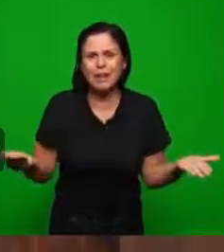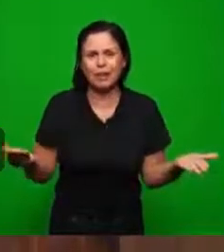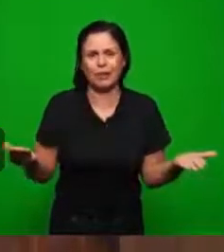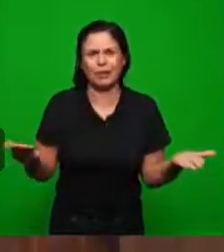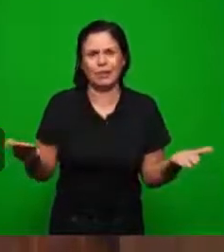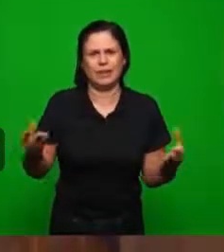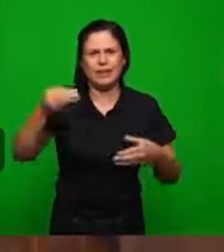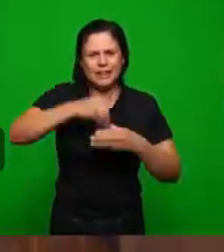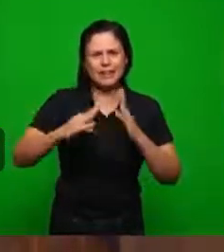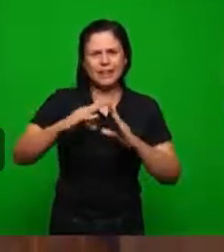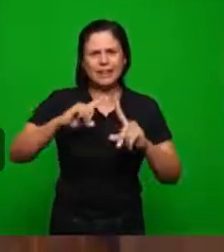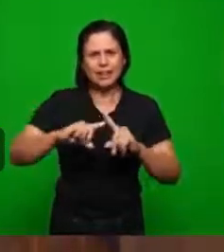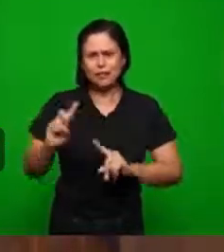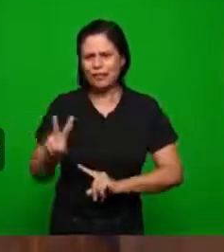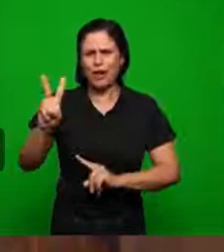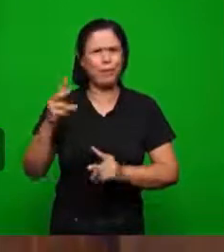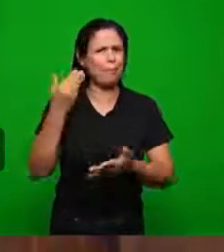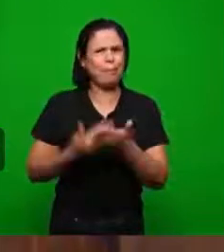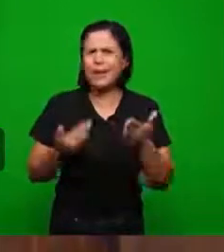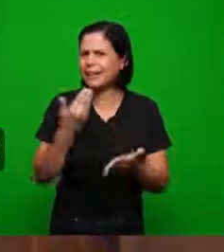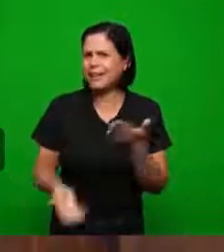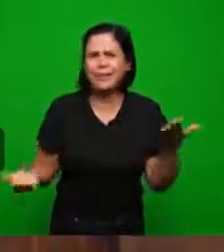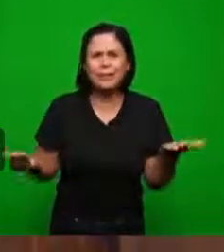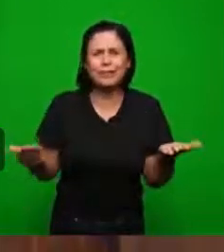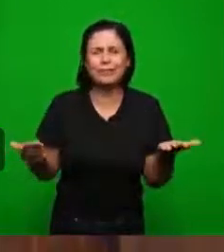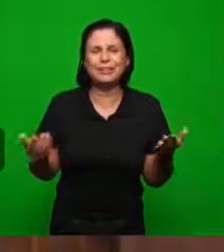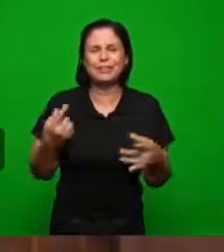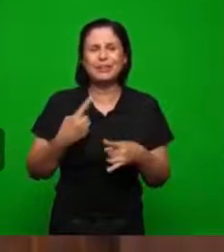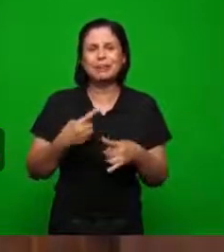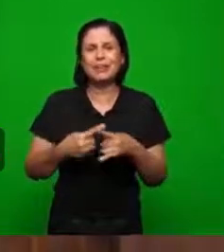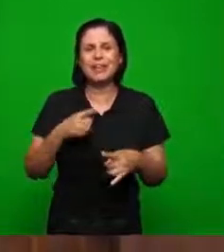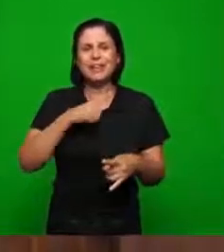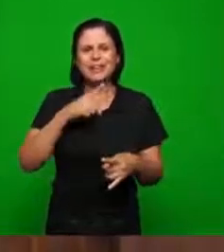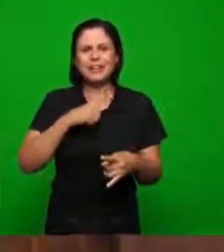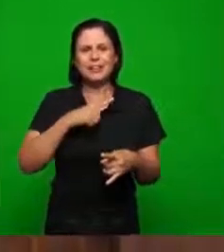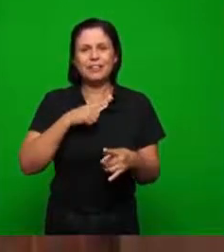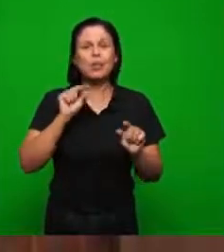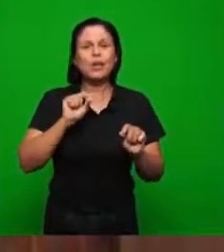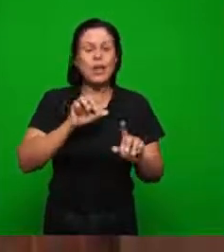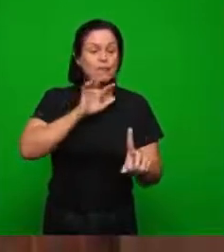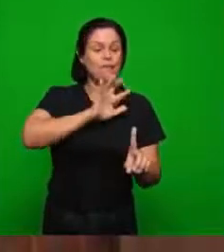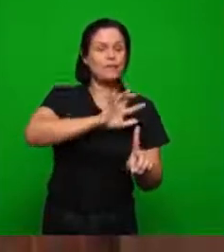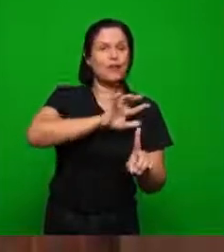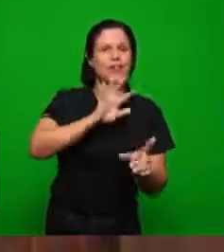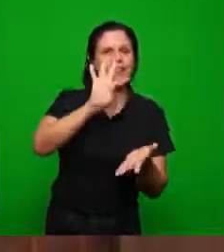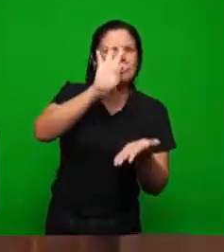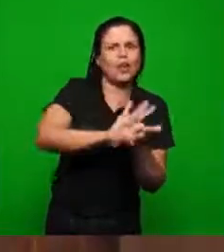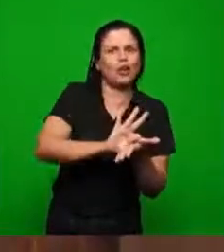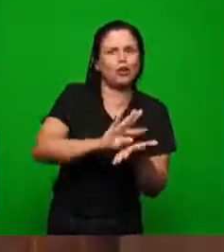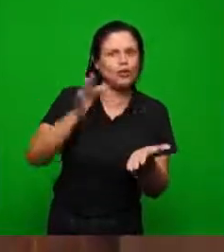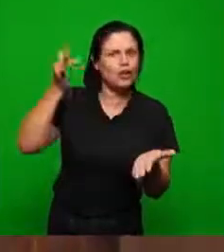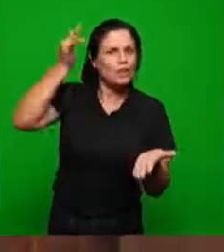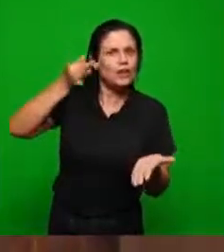valor, porque alguns aspectos teológicos,